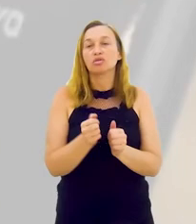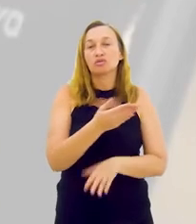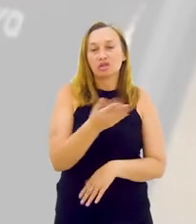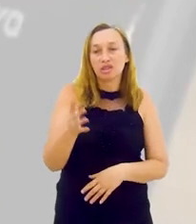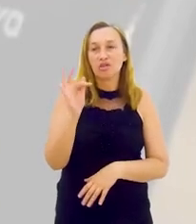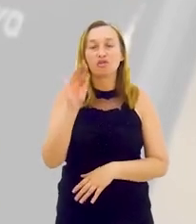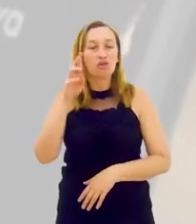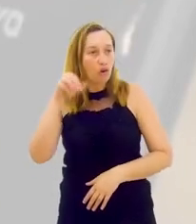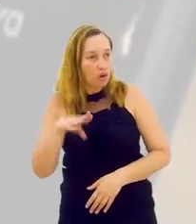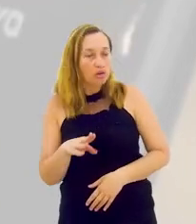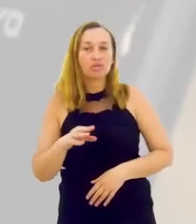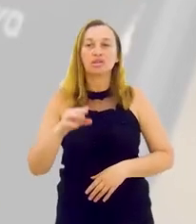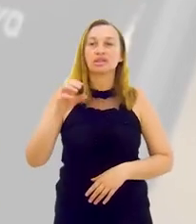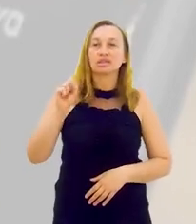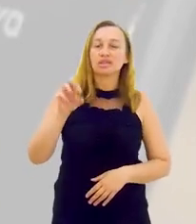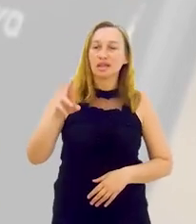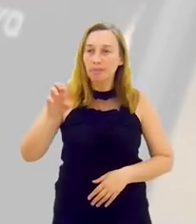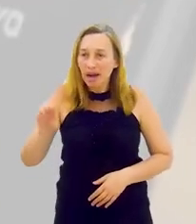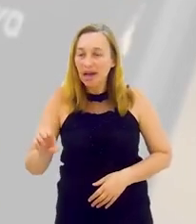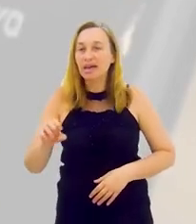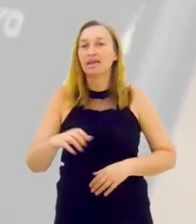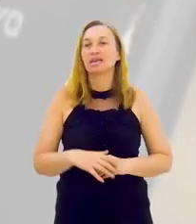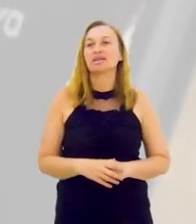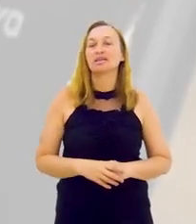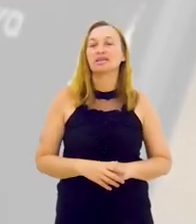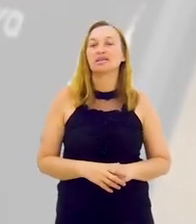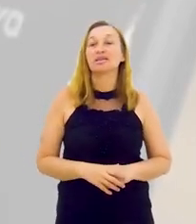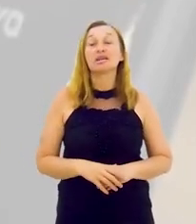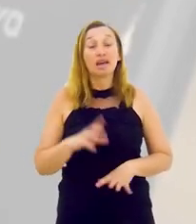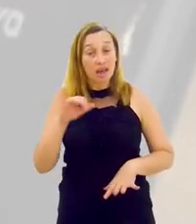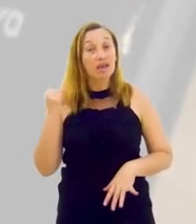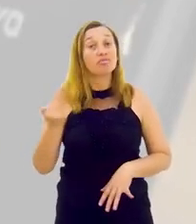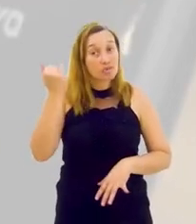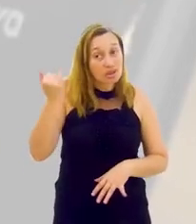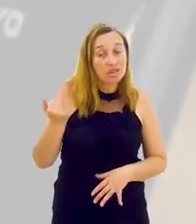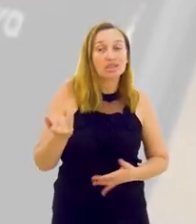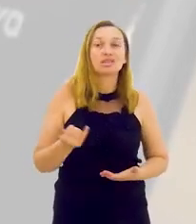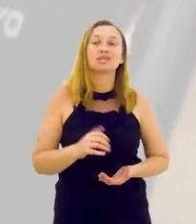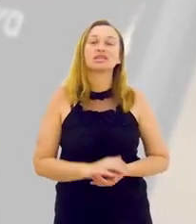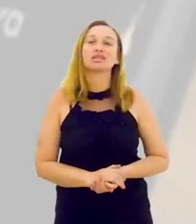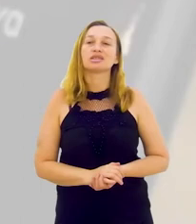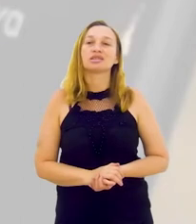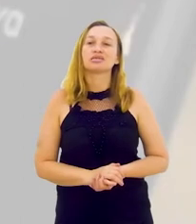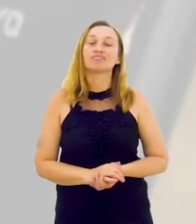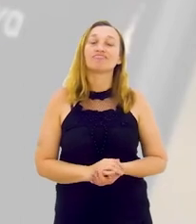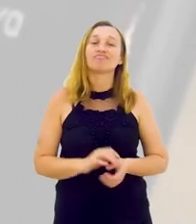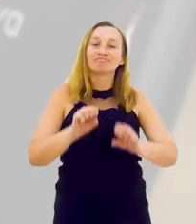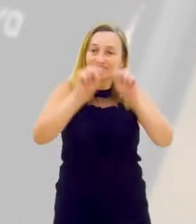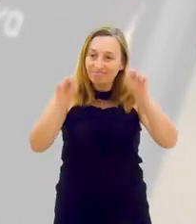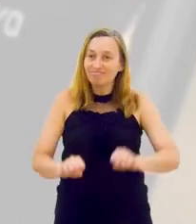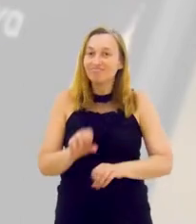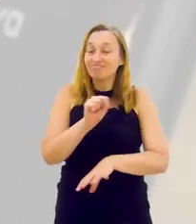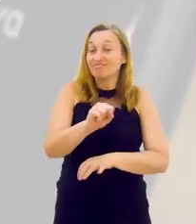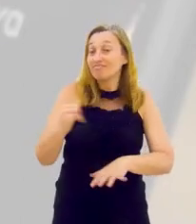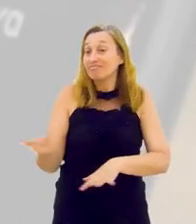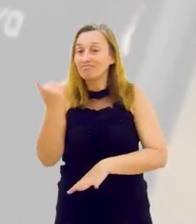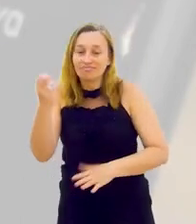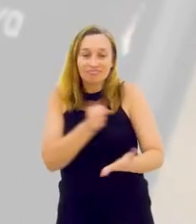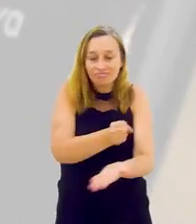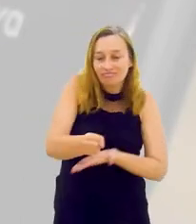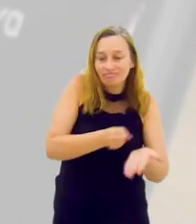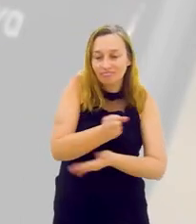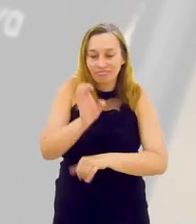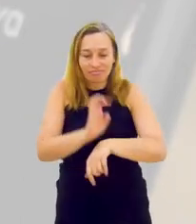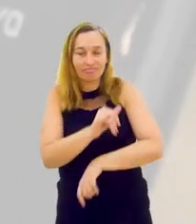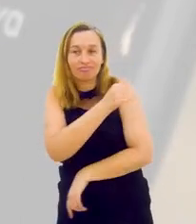você, com o fórum, convidando o SEBRAE, convidando a Federação das Indústrias, SENAC, eu acho extremamente importante. O Sistema S é importantíssimo como base do desenvolvimento